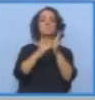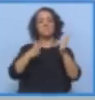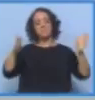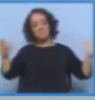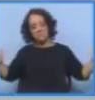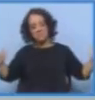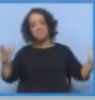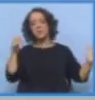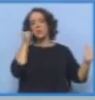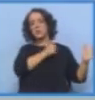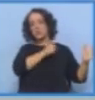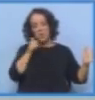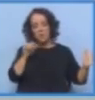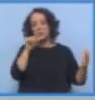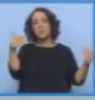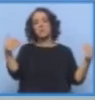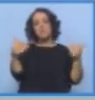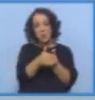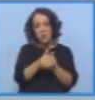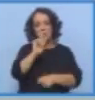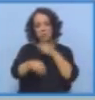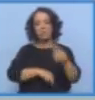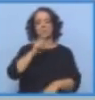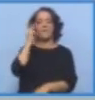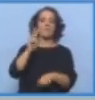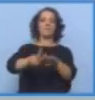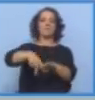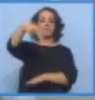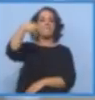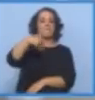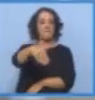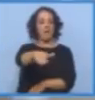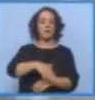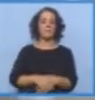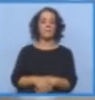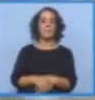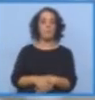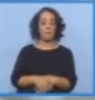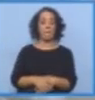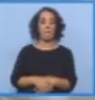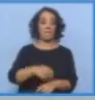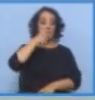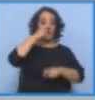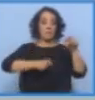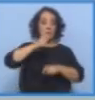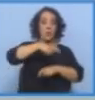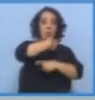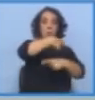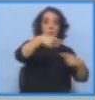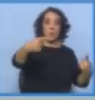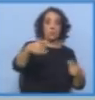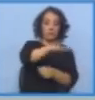sofrer e ressuscitará. Estas palavras, naturalmente, para os plebeus